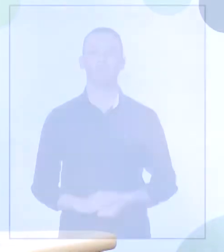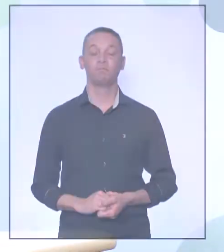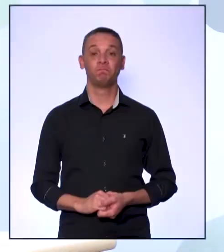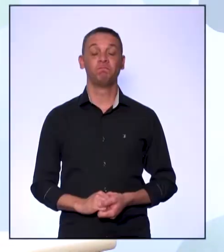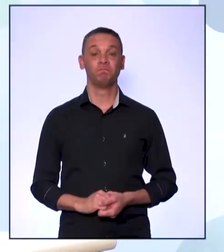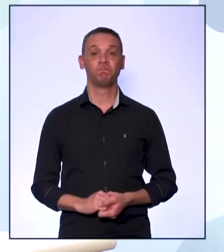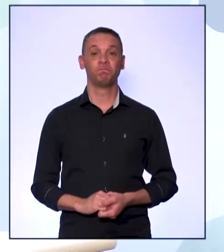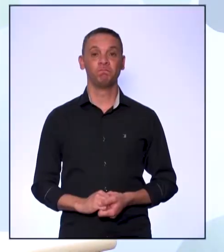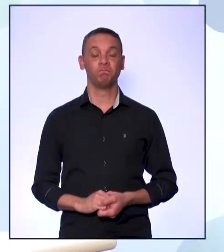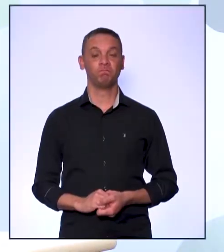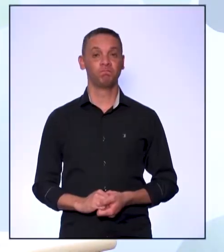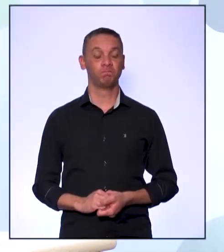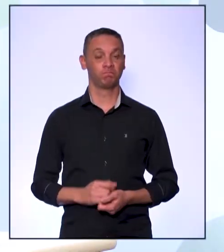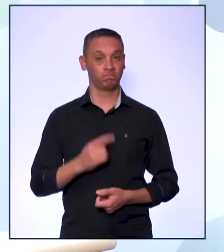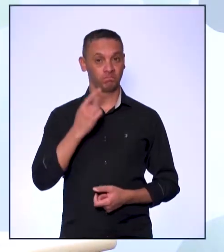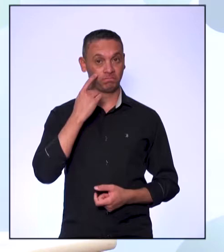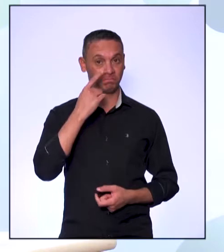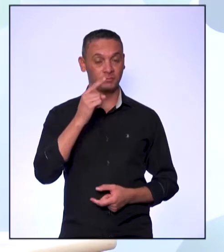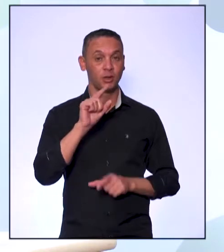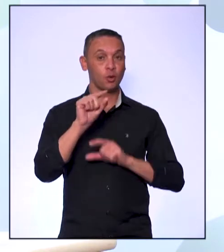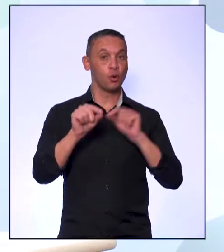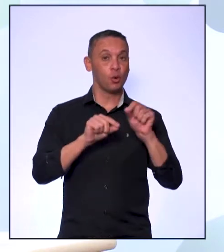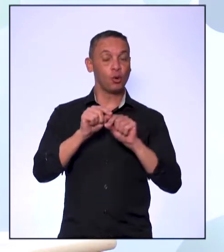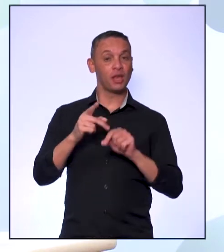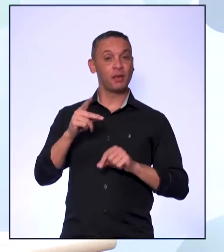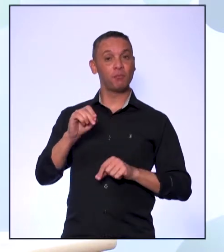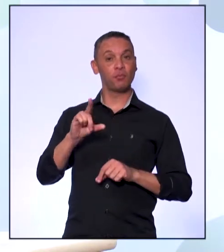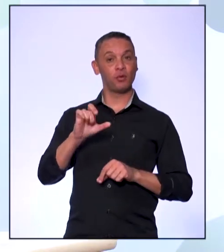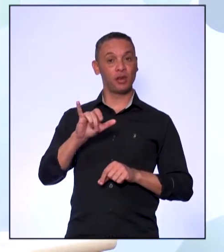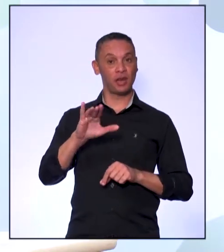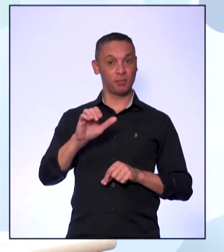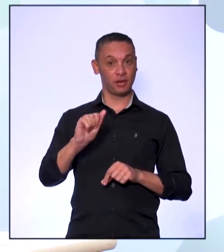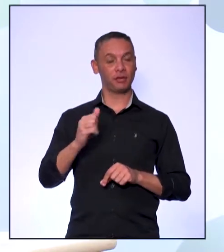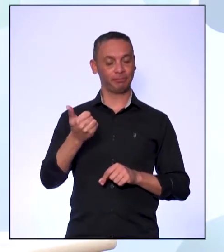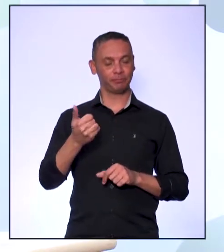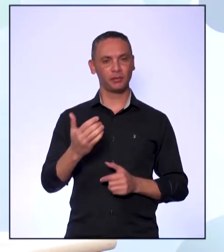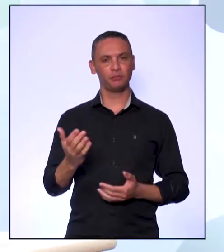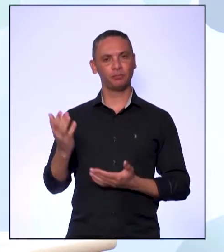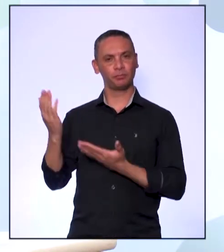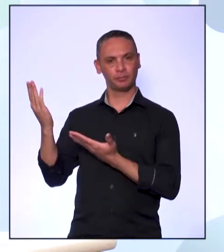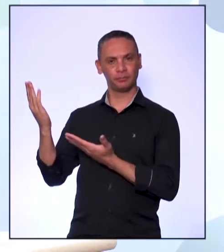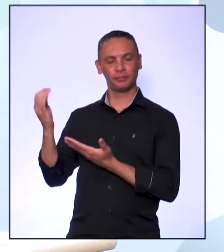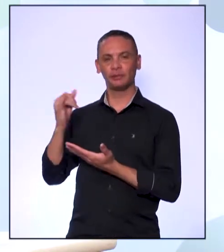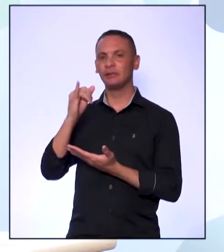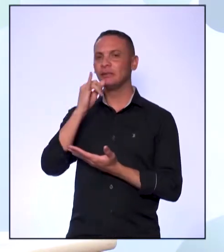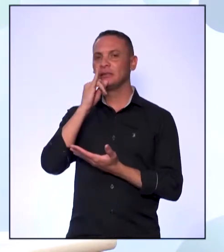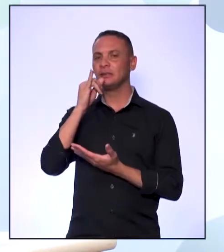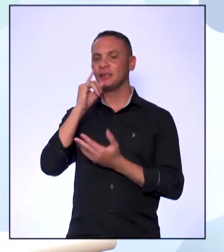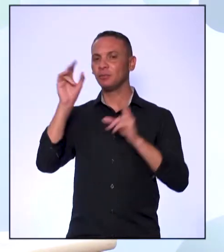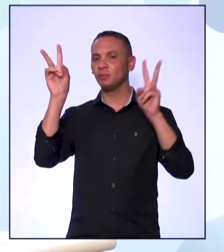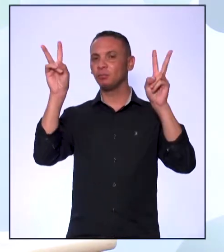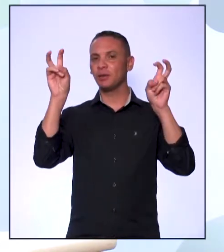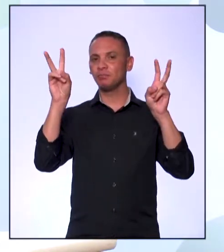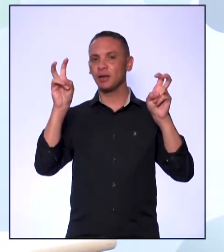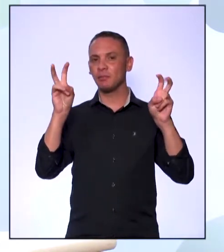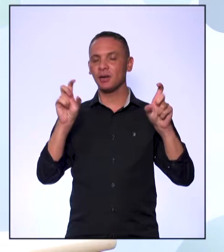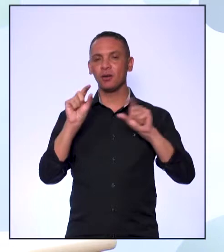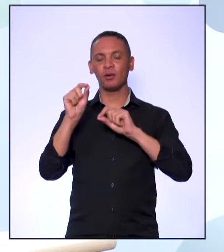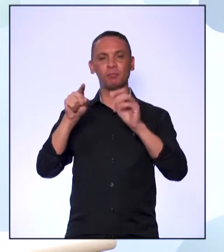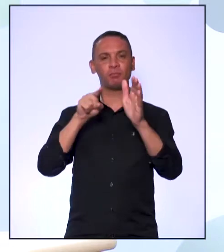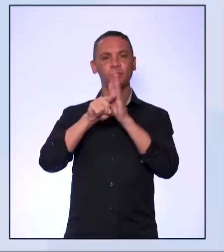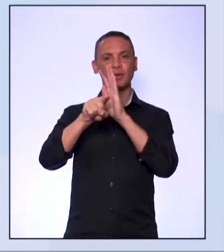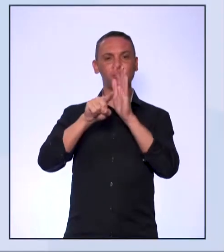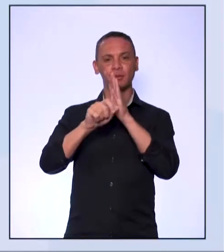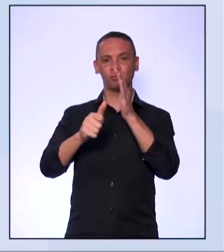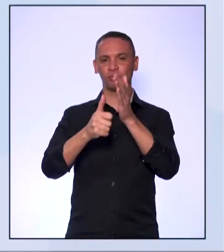Nós já vimos o que é uma questão polêmica, agora eu vou colocar na tela para vocês alguns exemplos de questões polêmicas, né? Tem algumas perguntinhas que